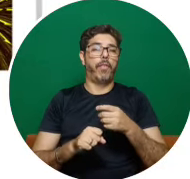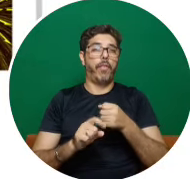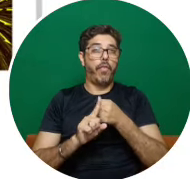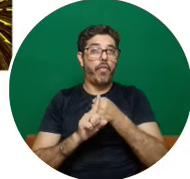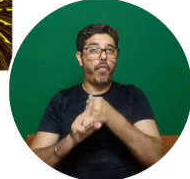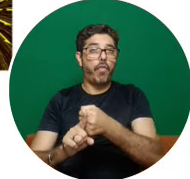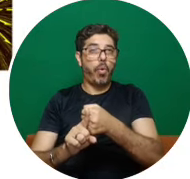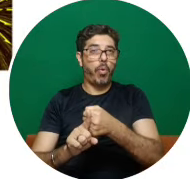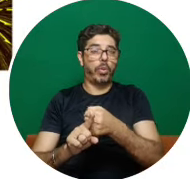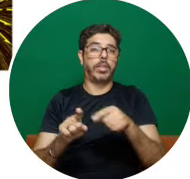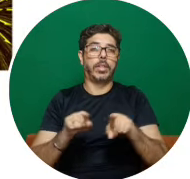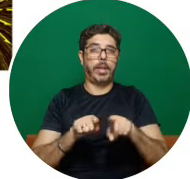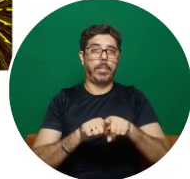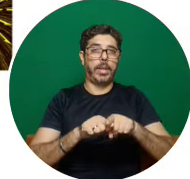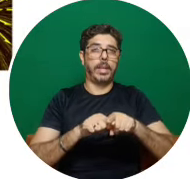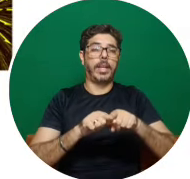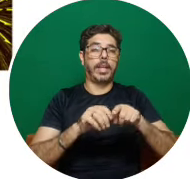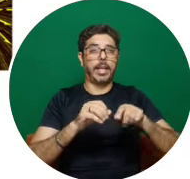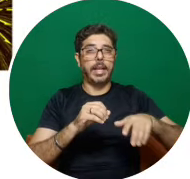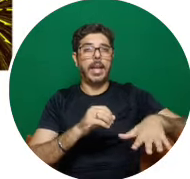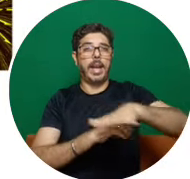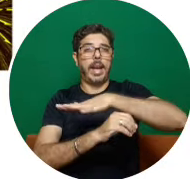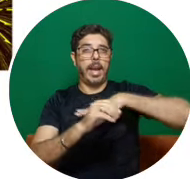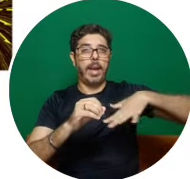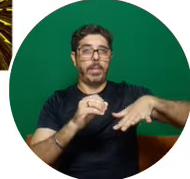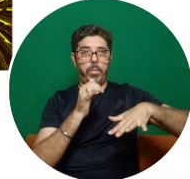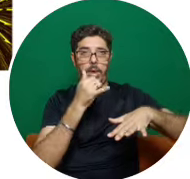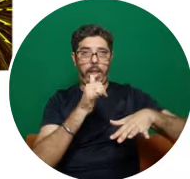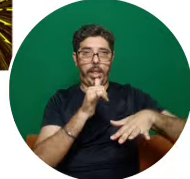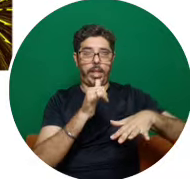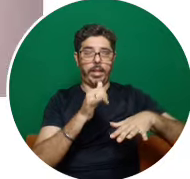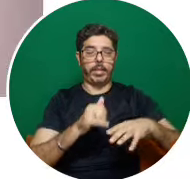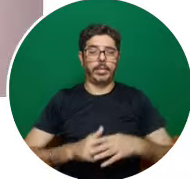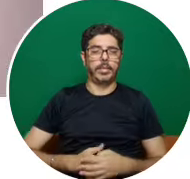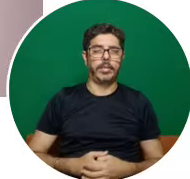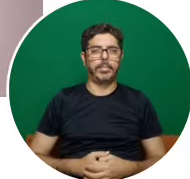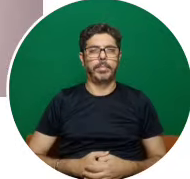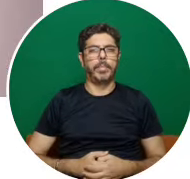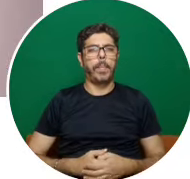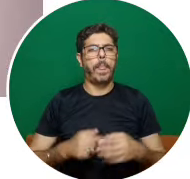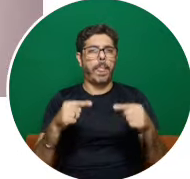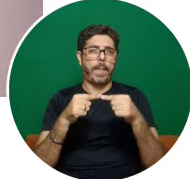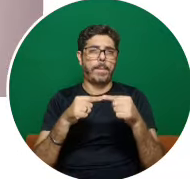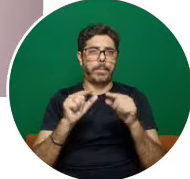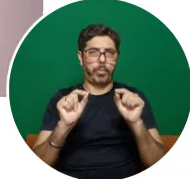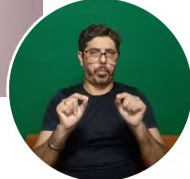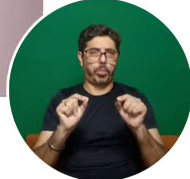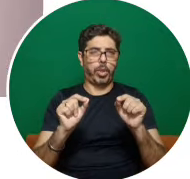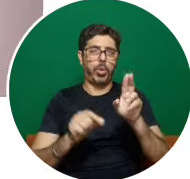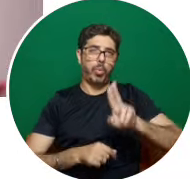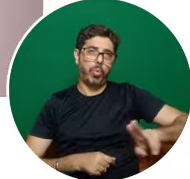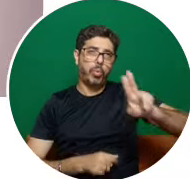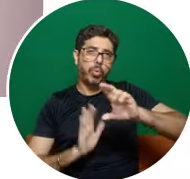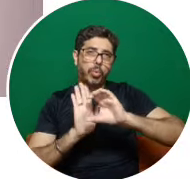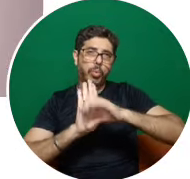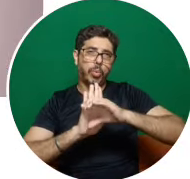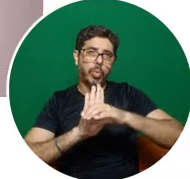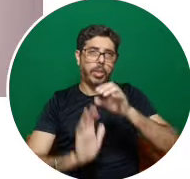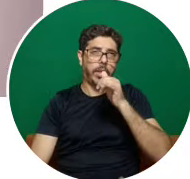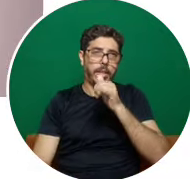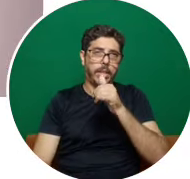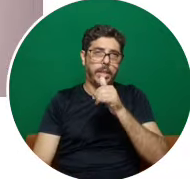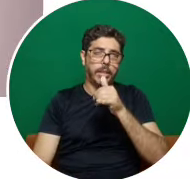aprendemos nesses vídeos aqui, sobre cargas, forças e campos elétricos. Nós veremos que da mesma forma que ocorre para muitos problemas